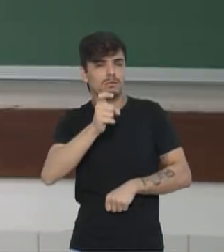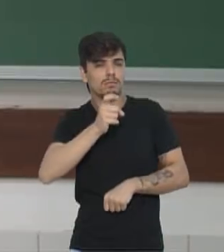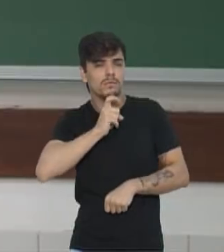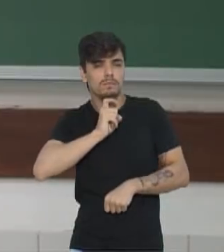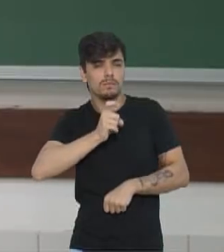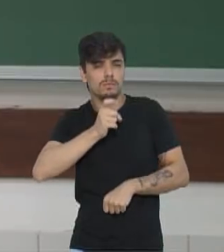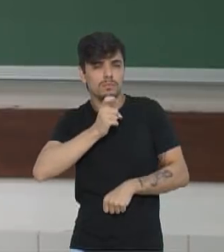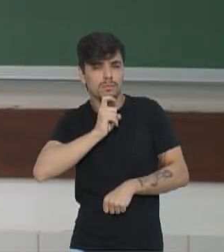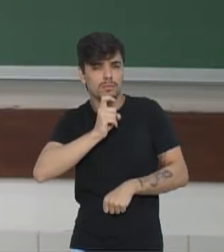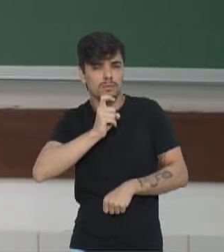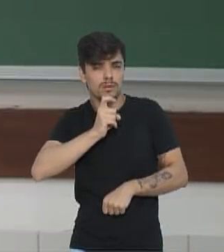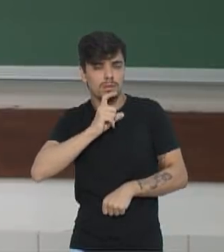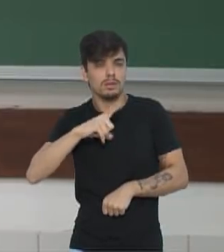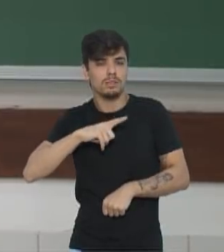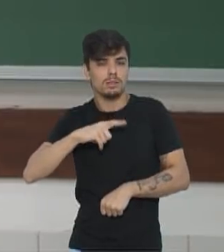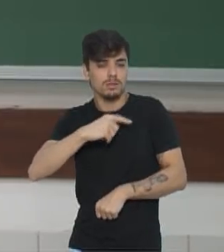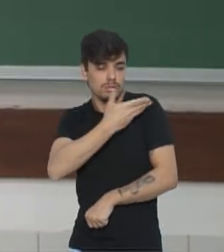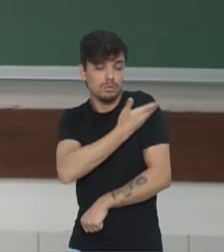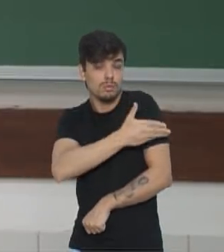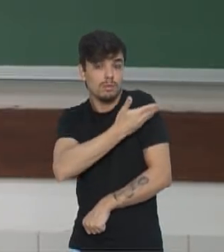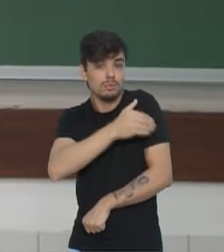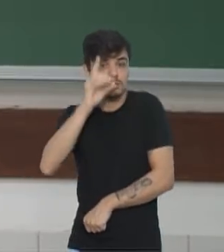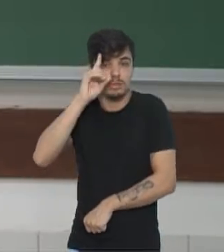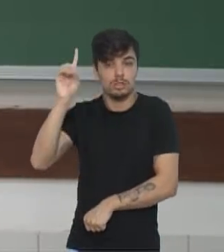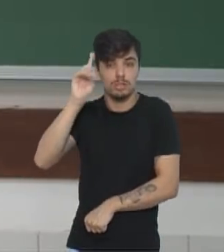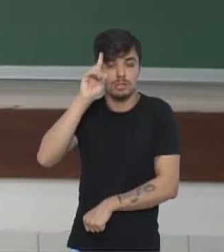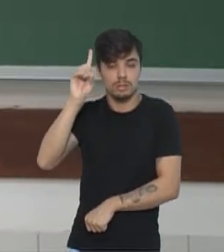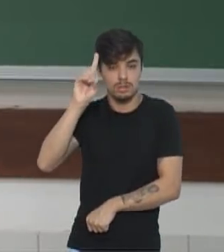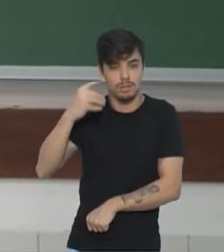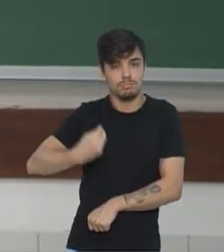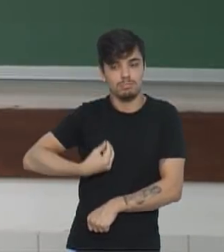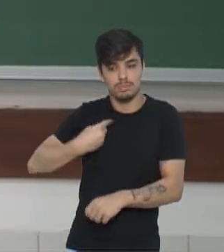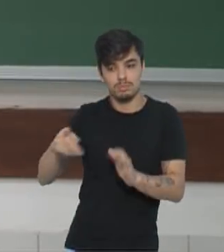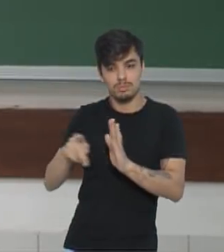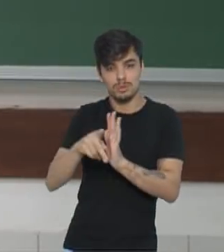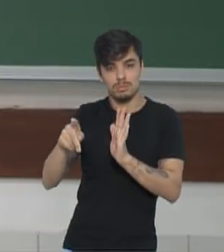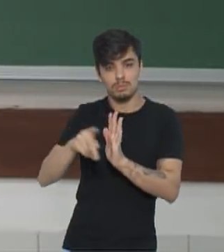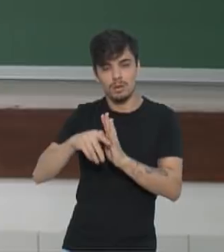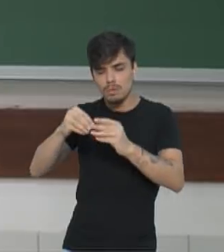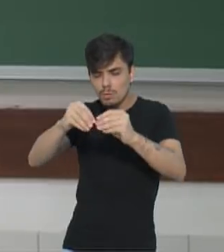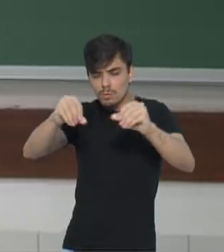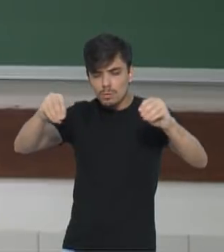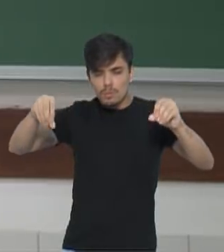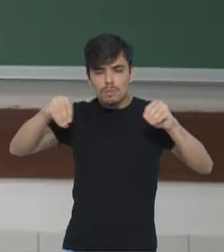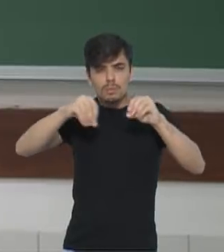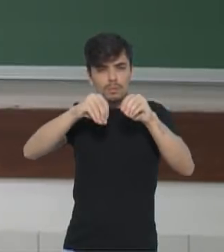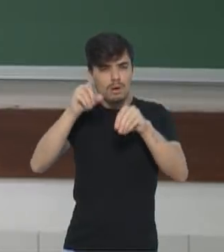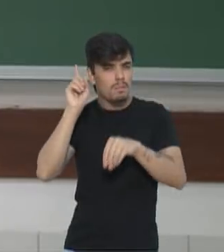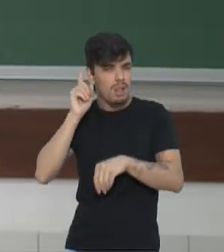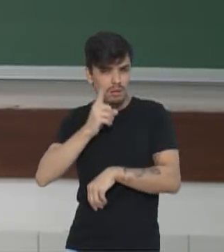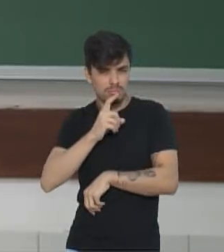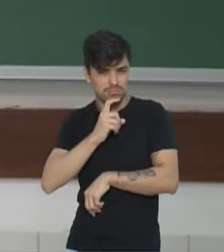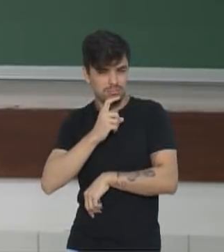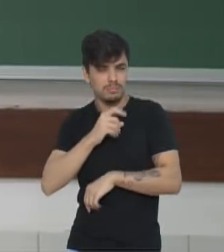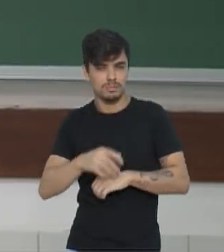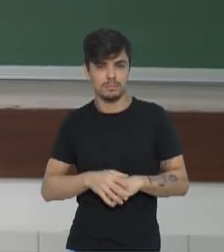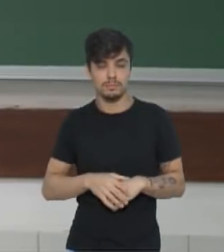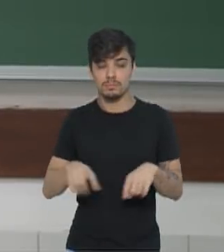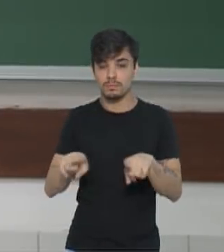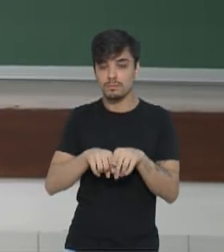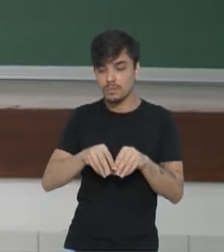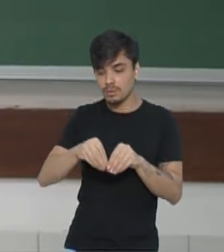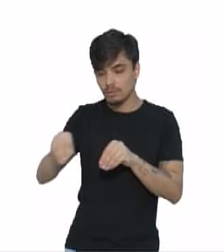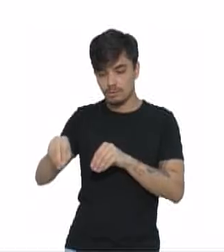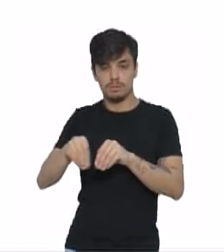vida totalmente vinculado à neve, ao frio, certo? E eles eram nômades, eles viviam em movimentos e viviam no